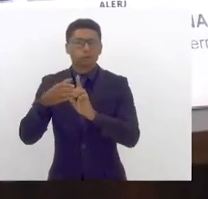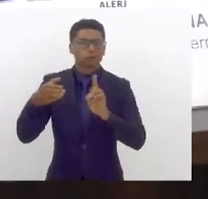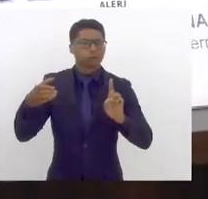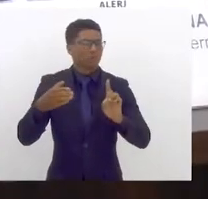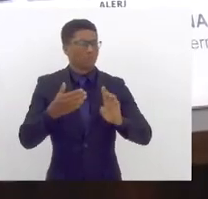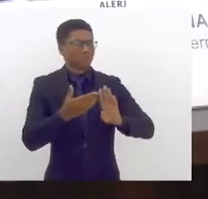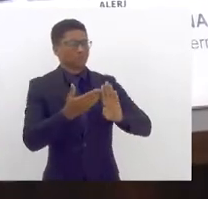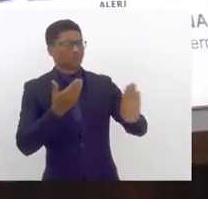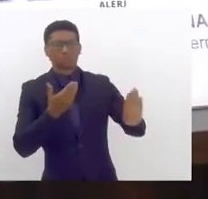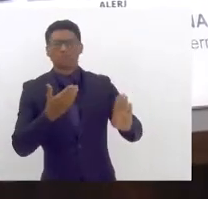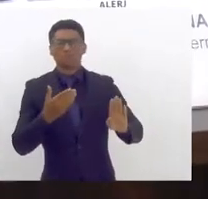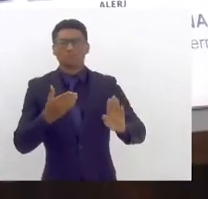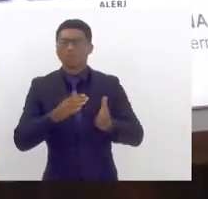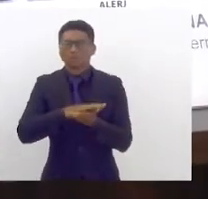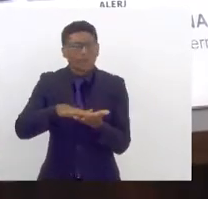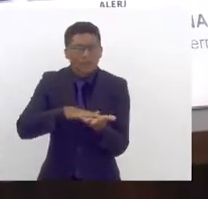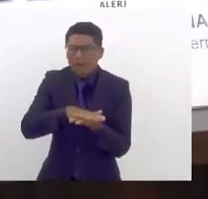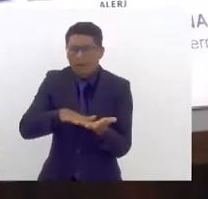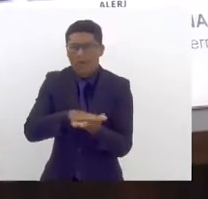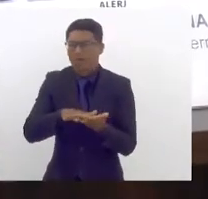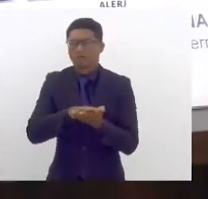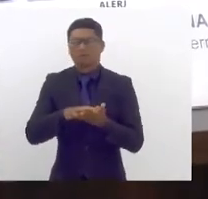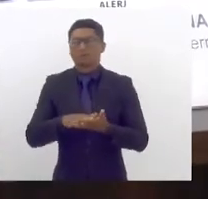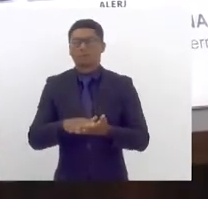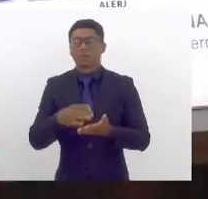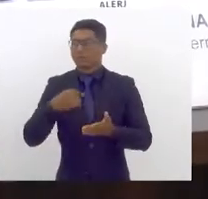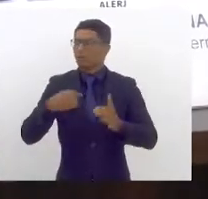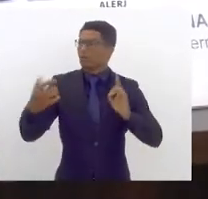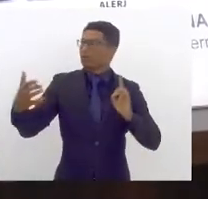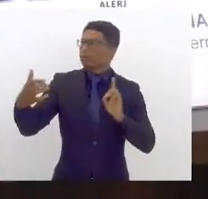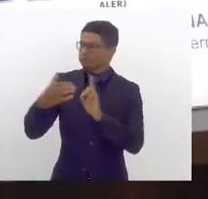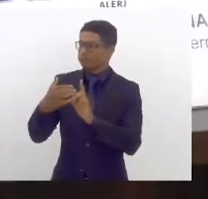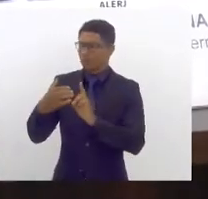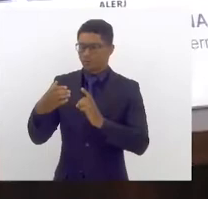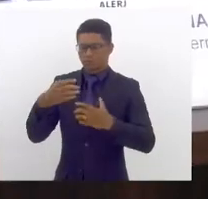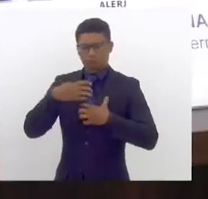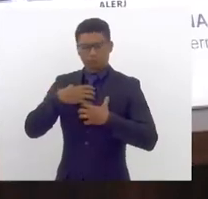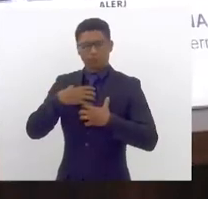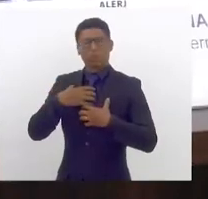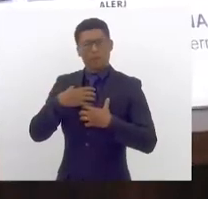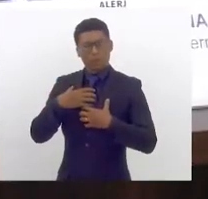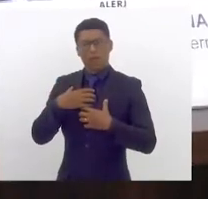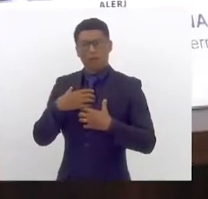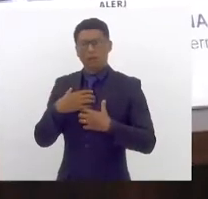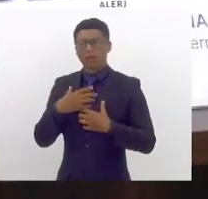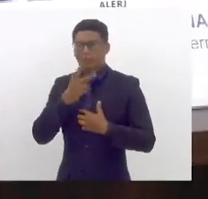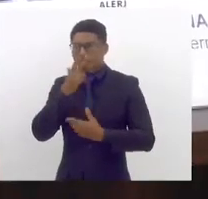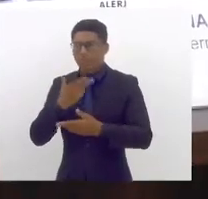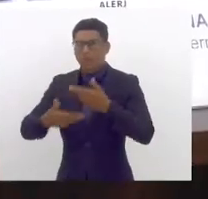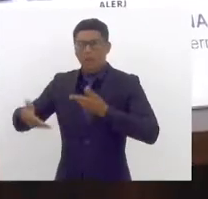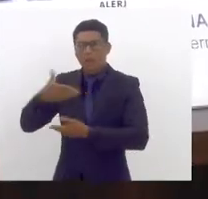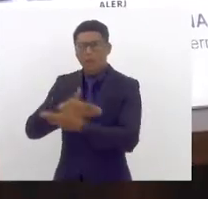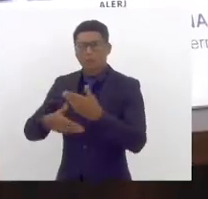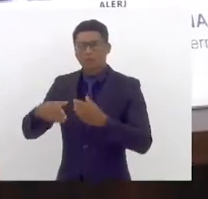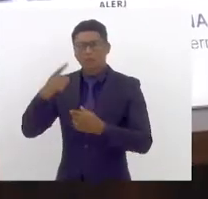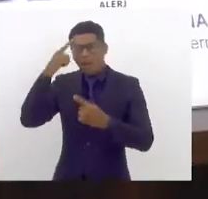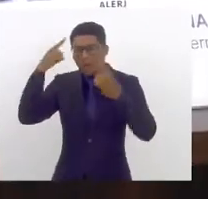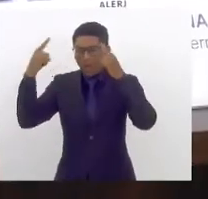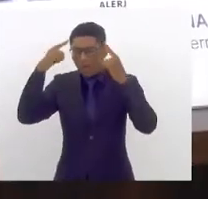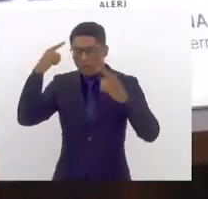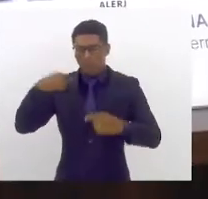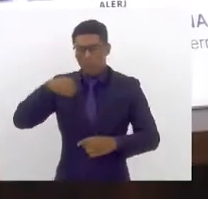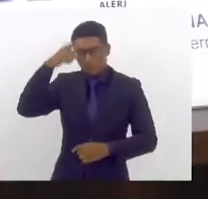assim você fala assim e tô tô fazendo parte tô inserida não tô esquecida tô ainda tô sendo lembrada para alguma coisa né